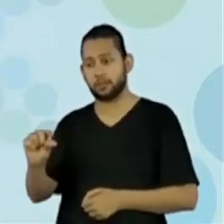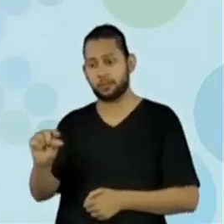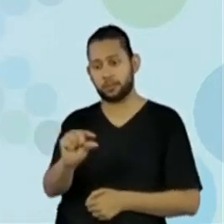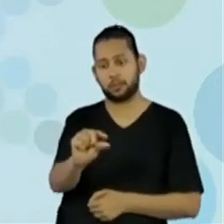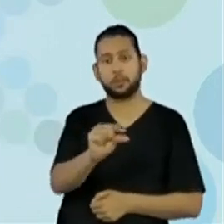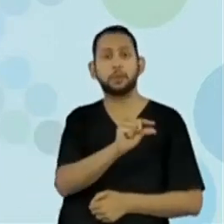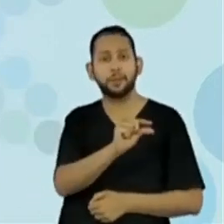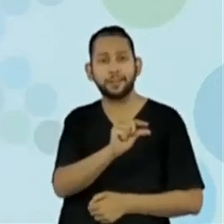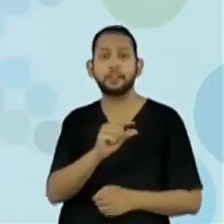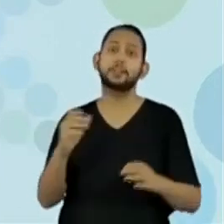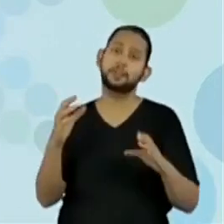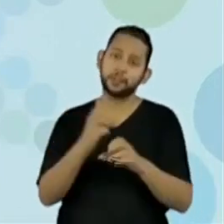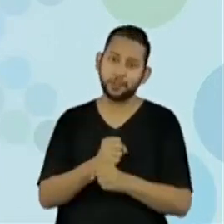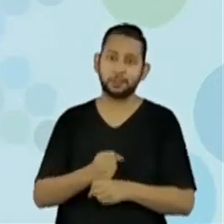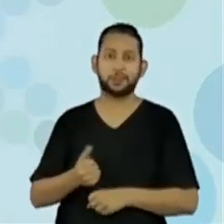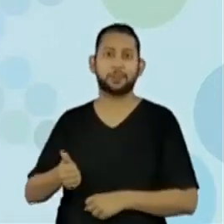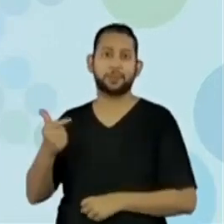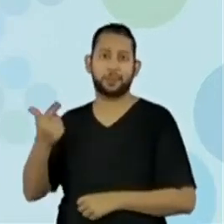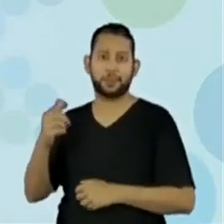2,